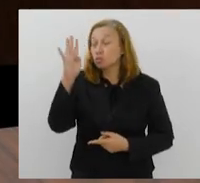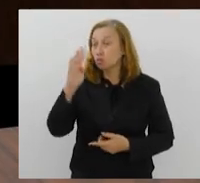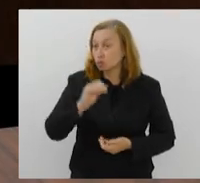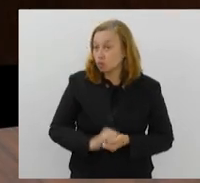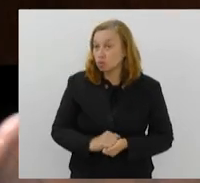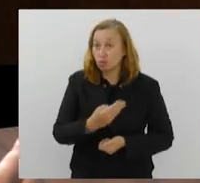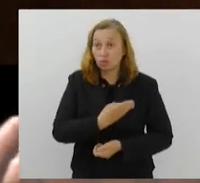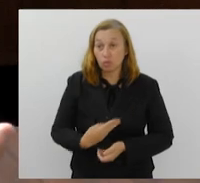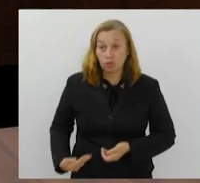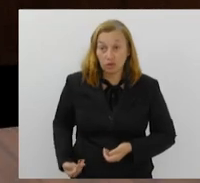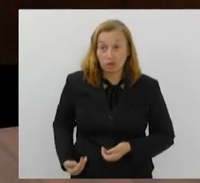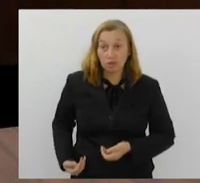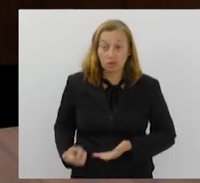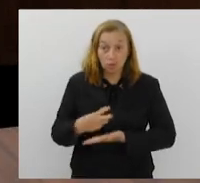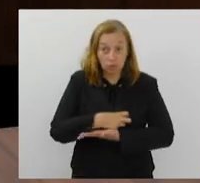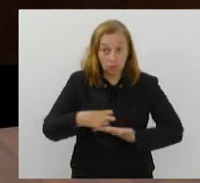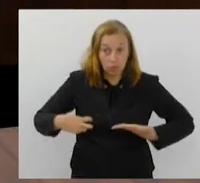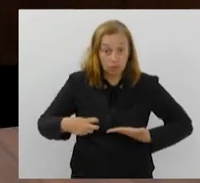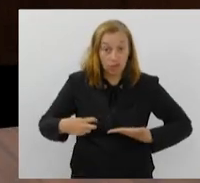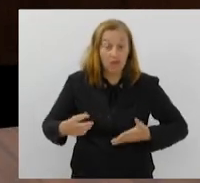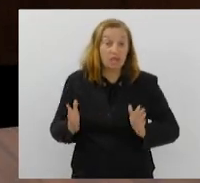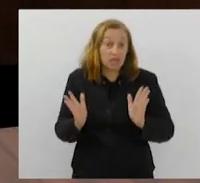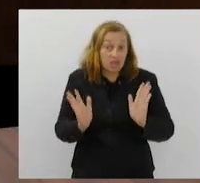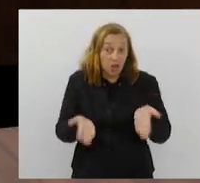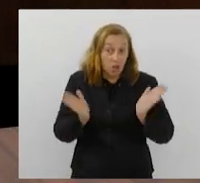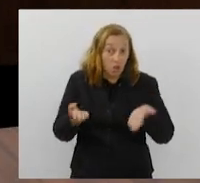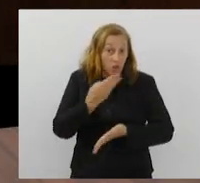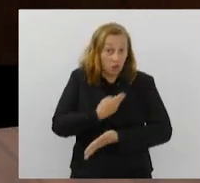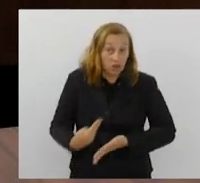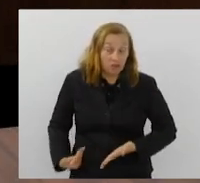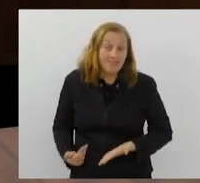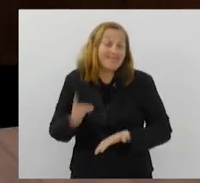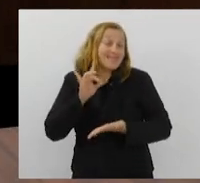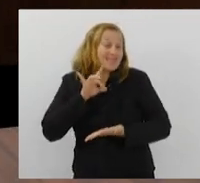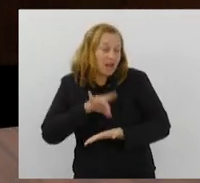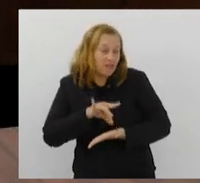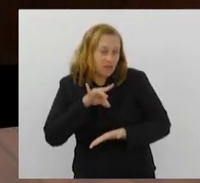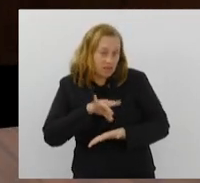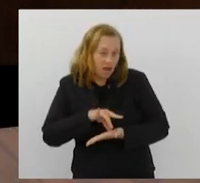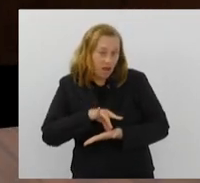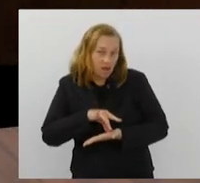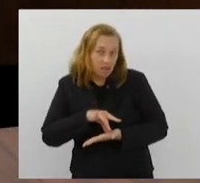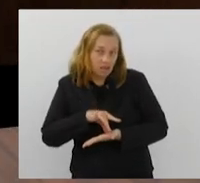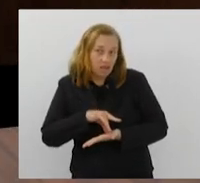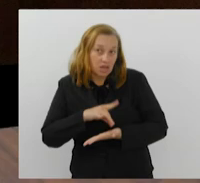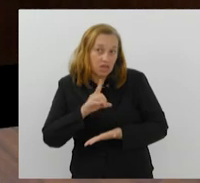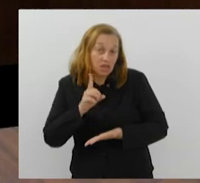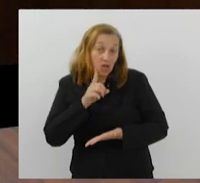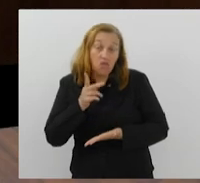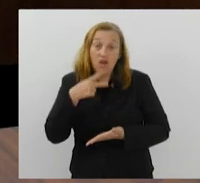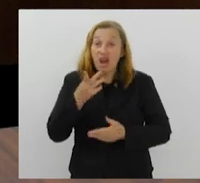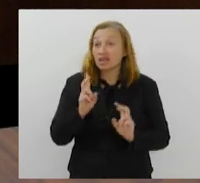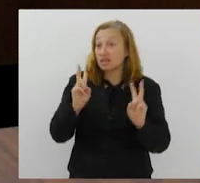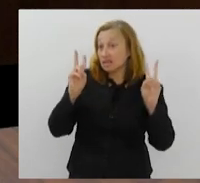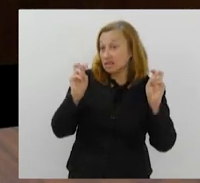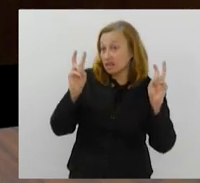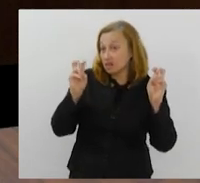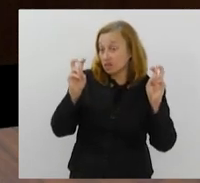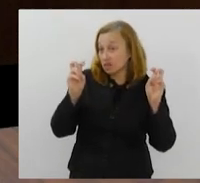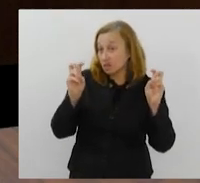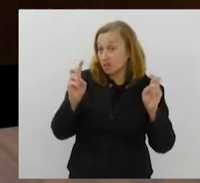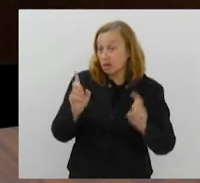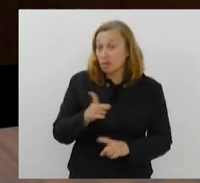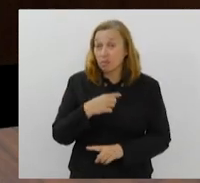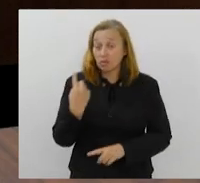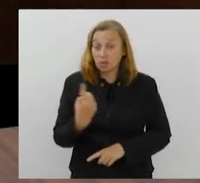do governador Cassado e do atual é, na verdade, não tocar nesse assunto para o nosso